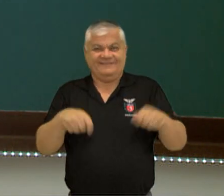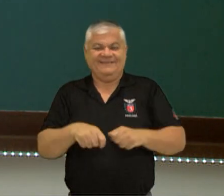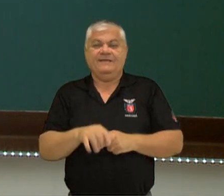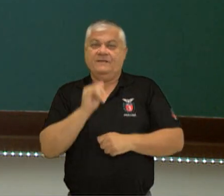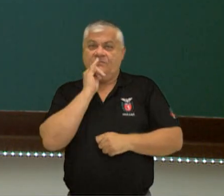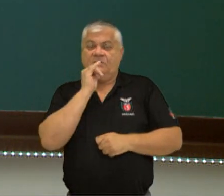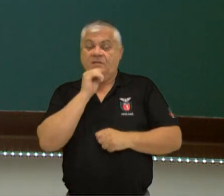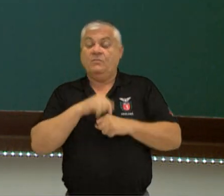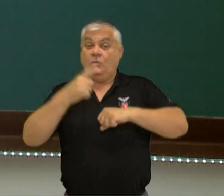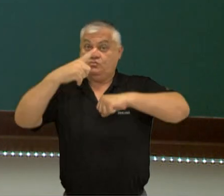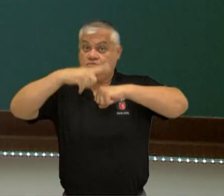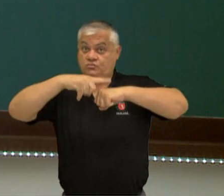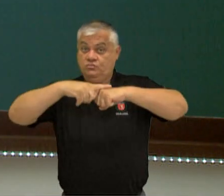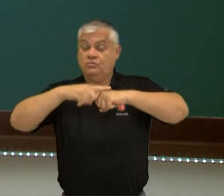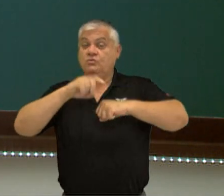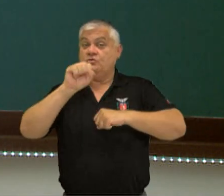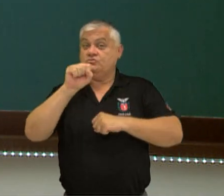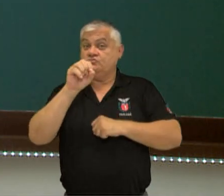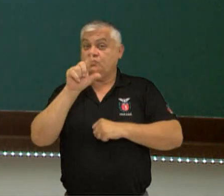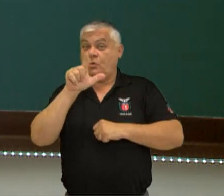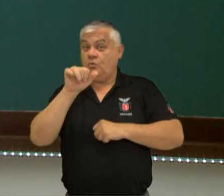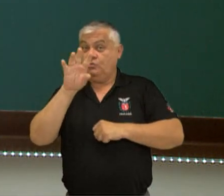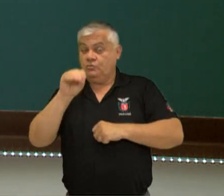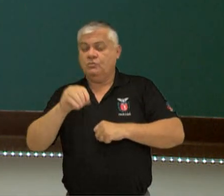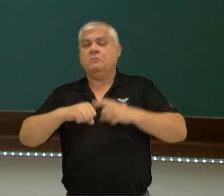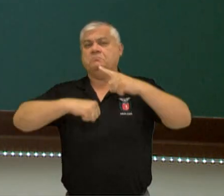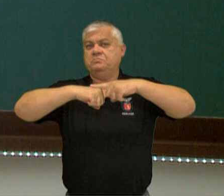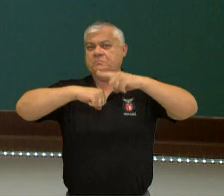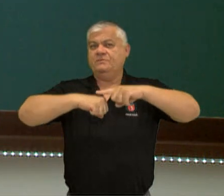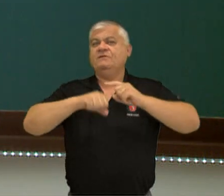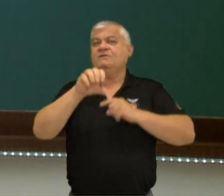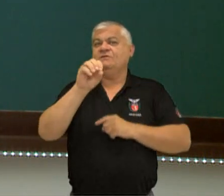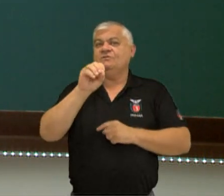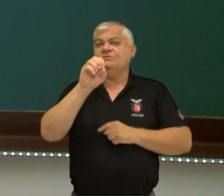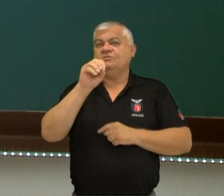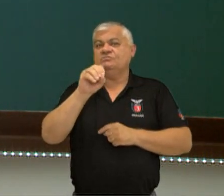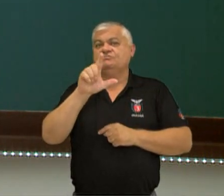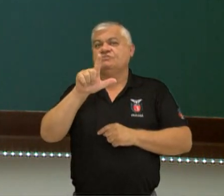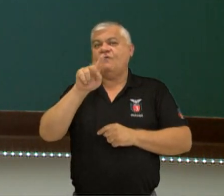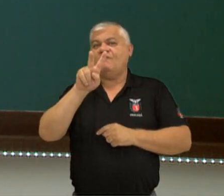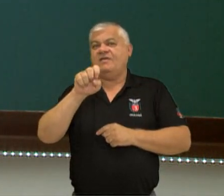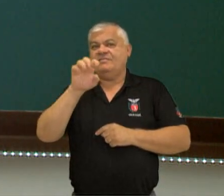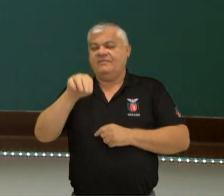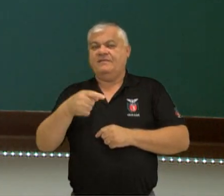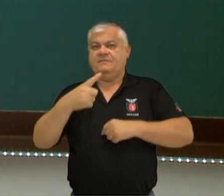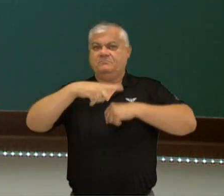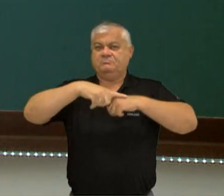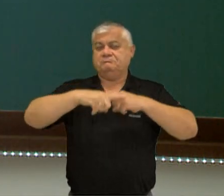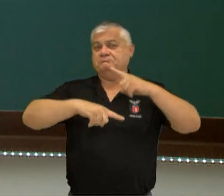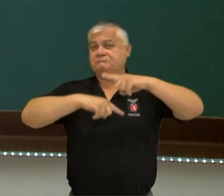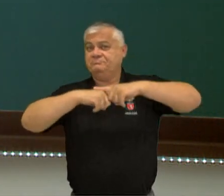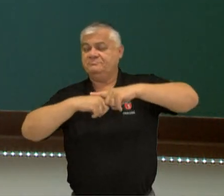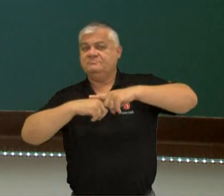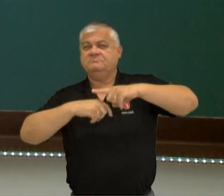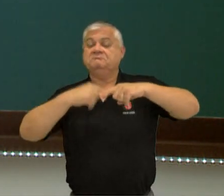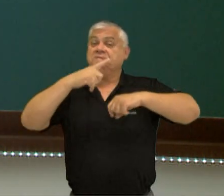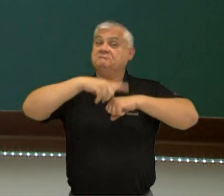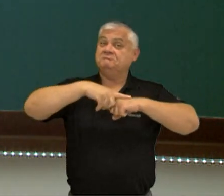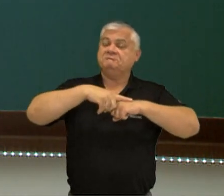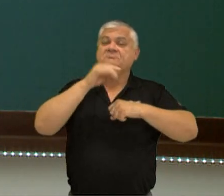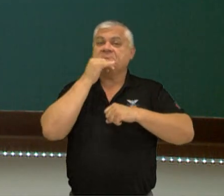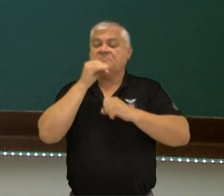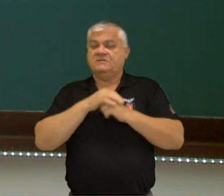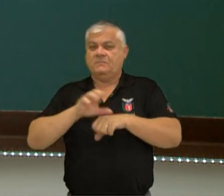ter um soluto e um solvente e aí eles vão estar ambos aí na mesma fase. Por exemplo, tenho soluções na